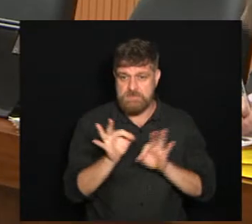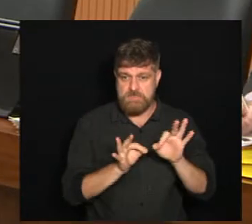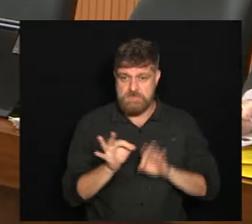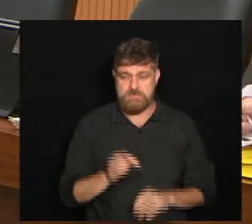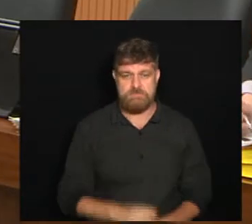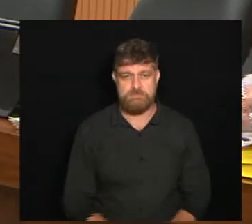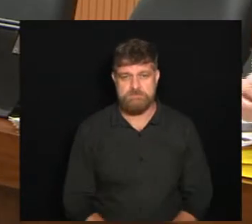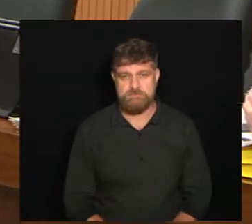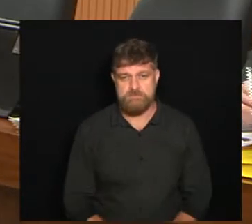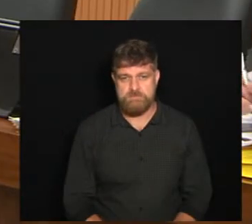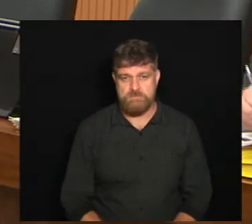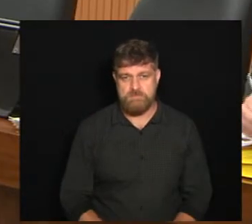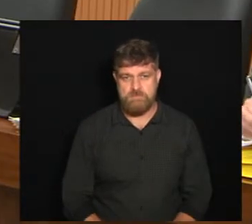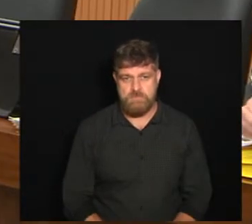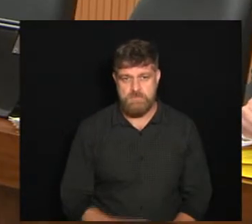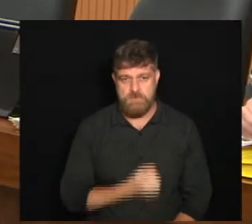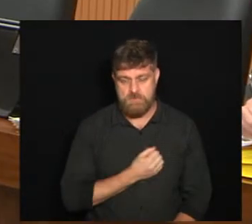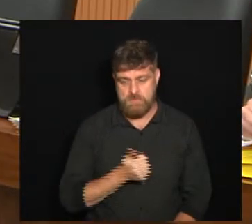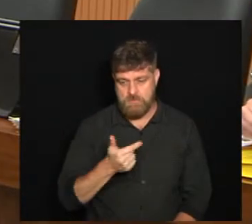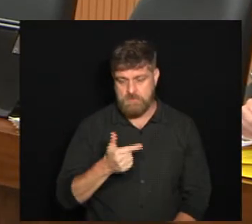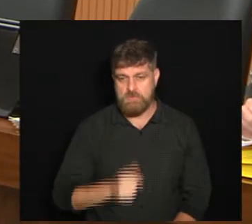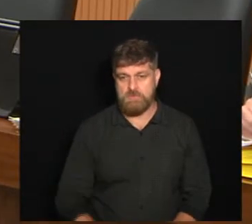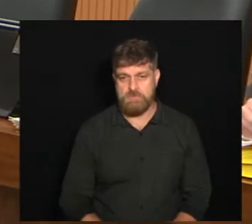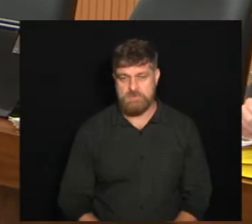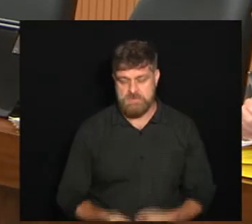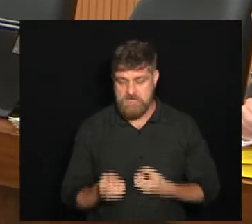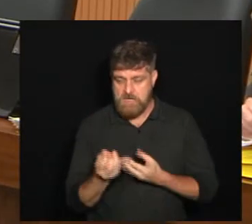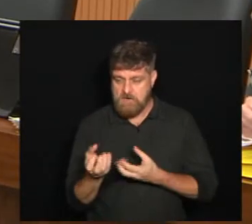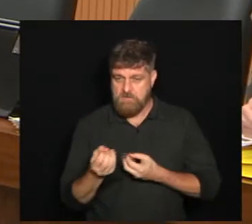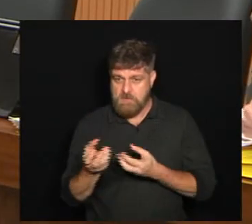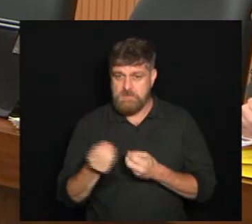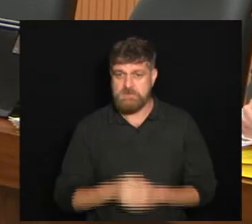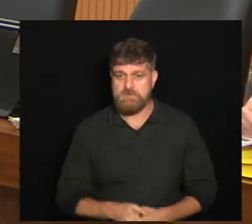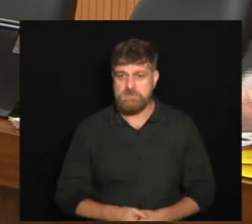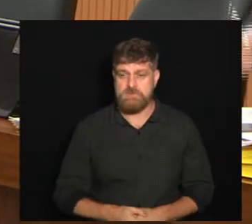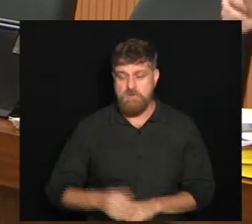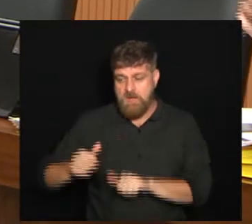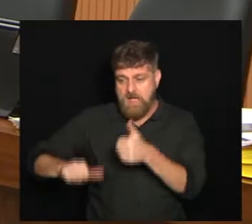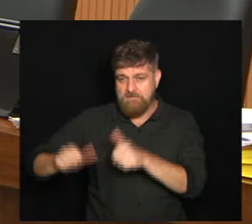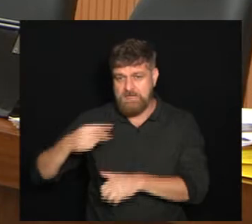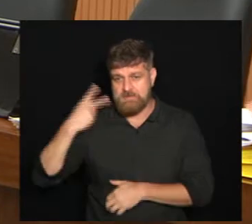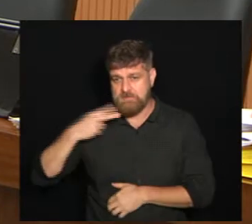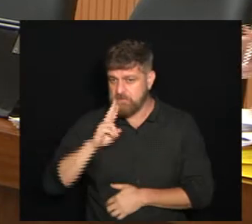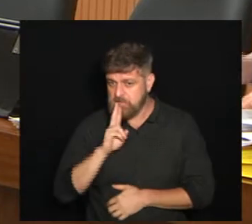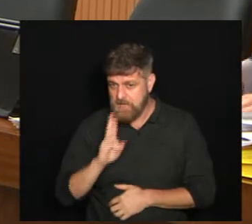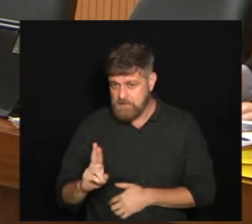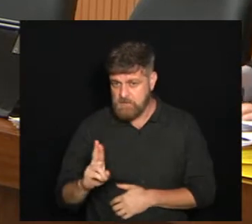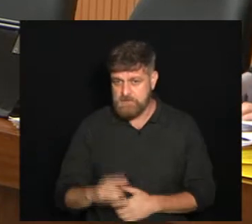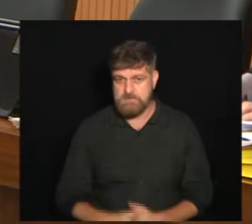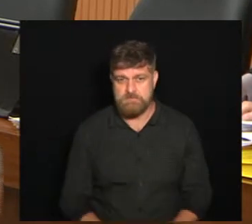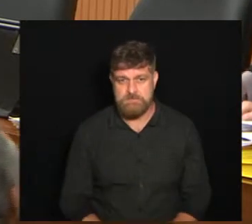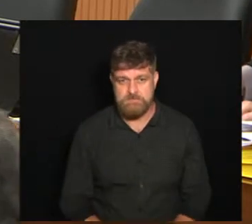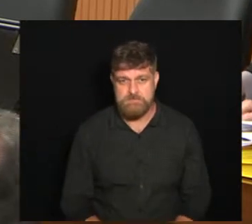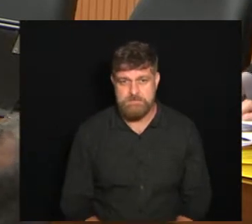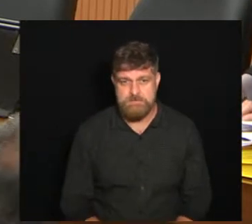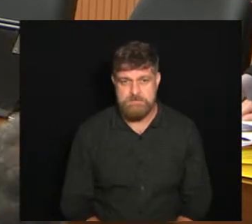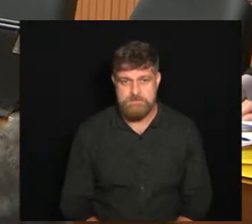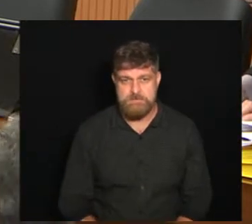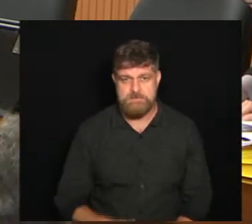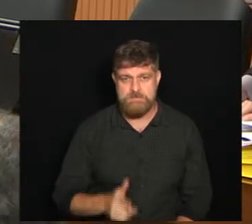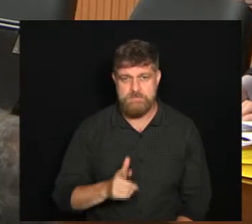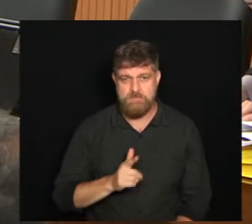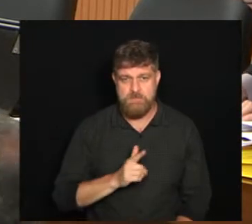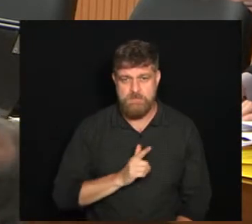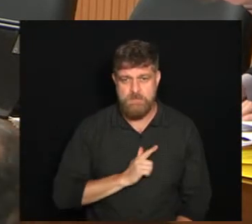Item 2, leitura de informações ou resposta às proposições submetidas à deliberação deste plenário. Nós temos... Nós